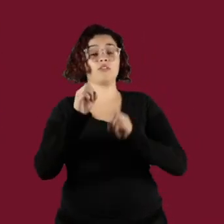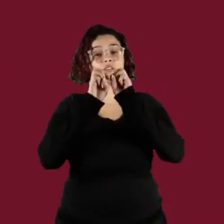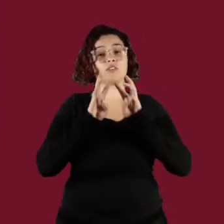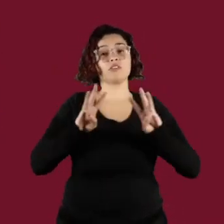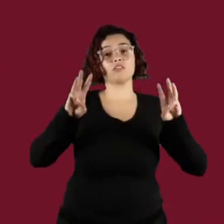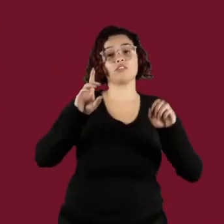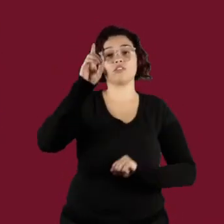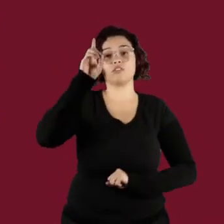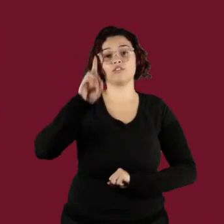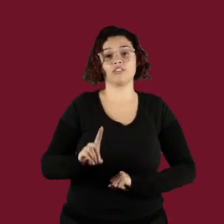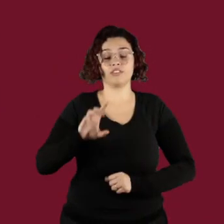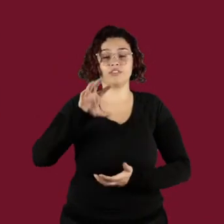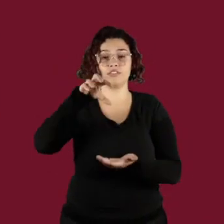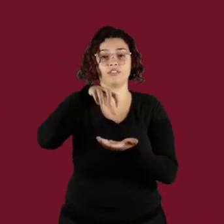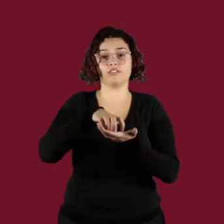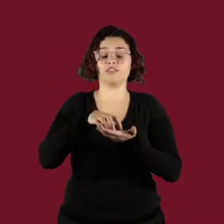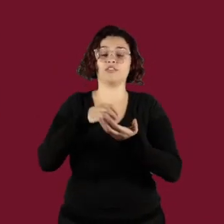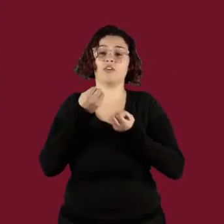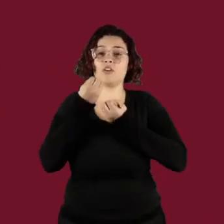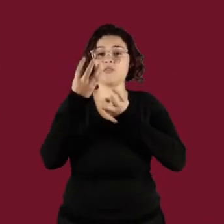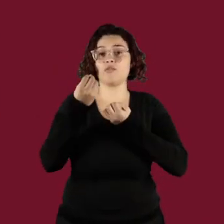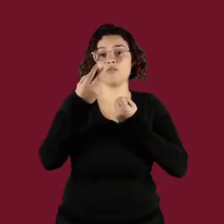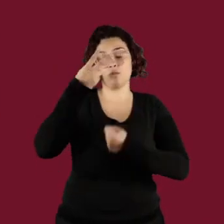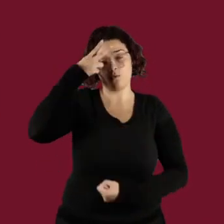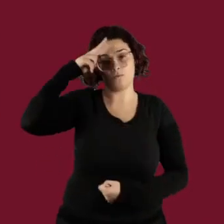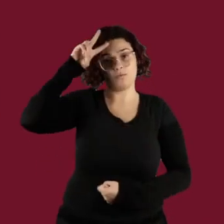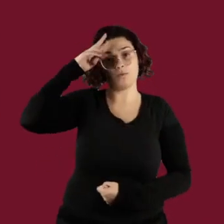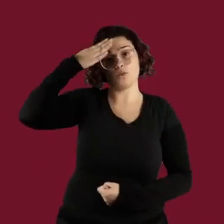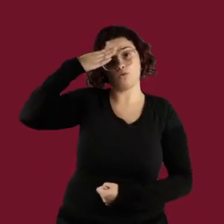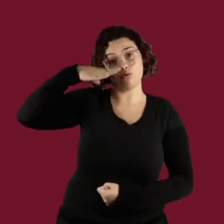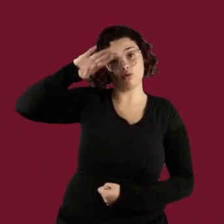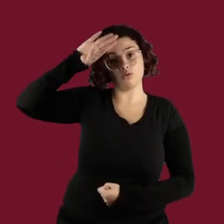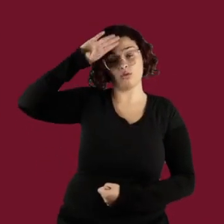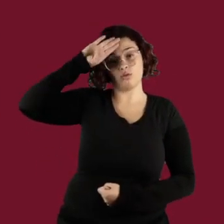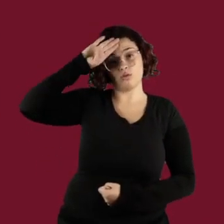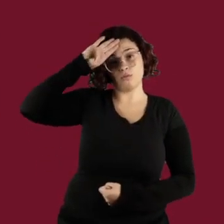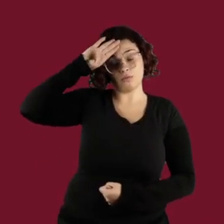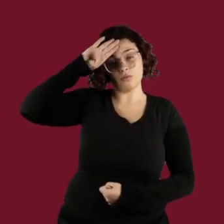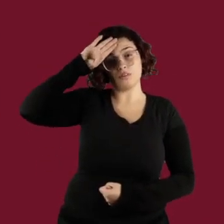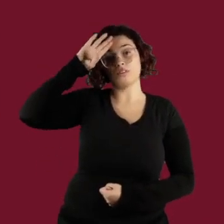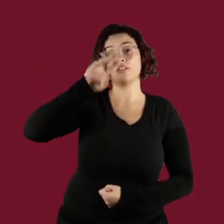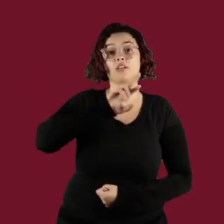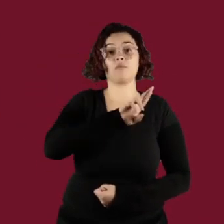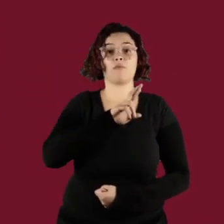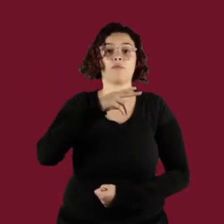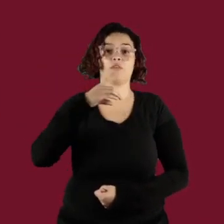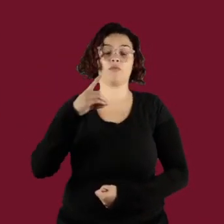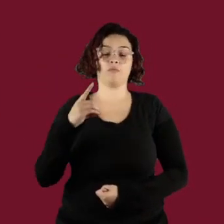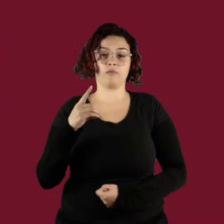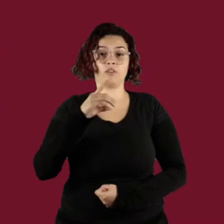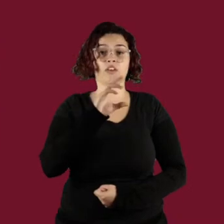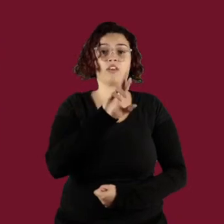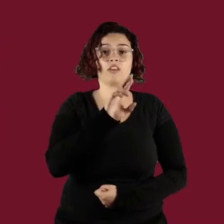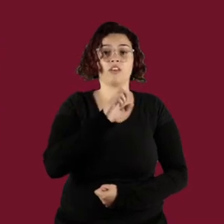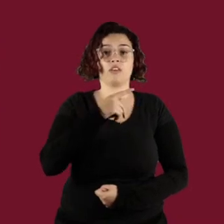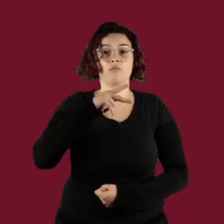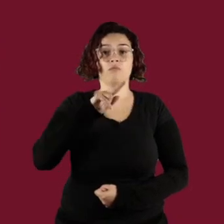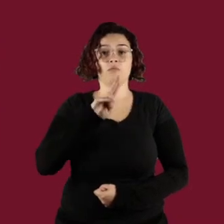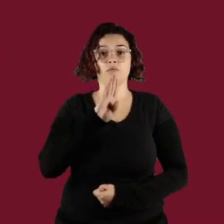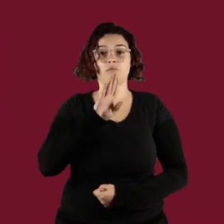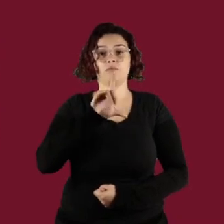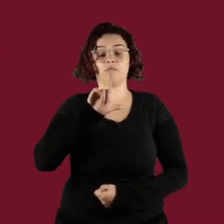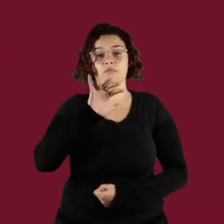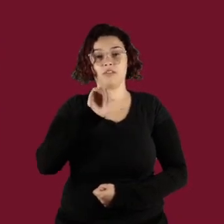Centro de Informação da ONU no México, Cuba e República Dominicana. chefe de parcerias do Departamento de